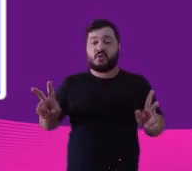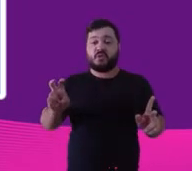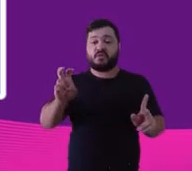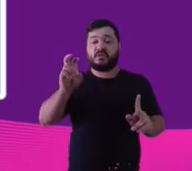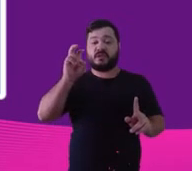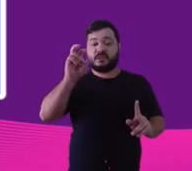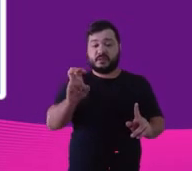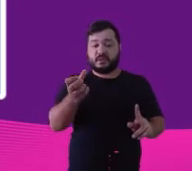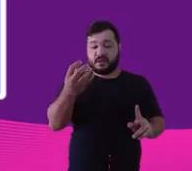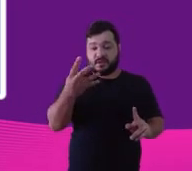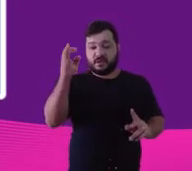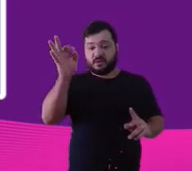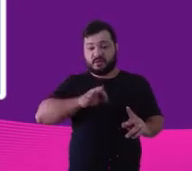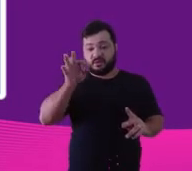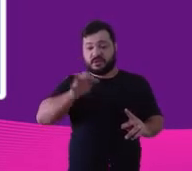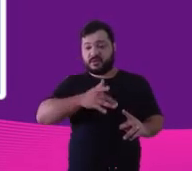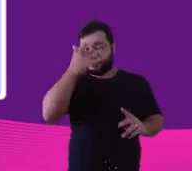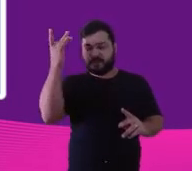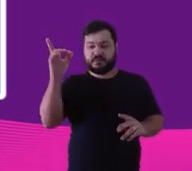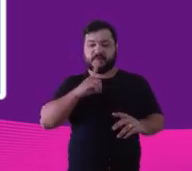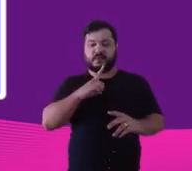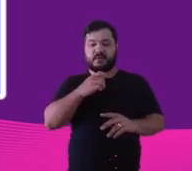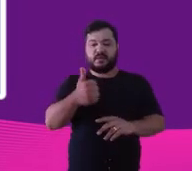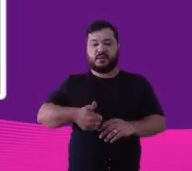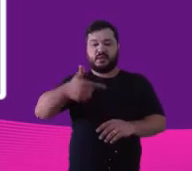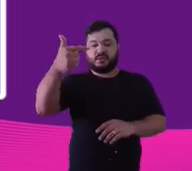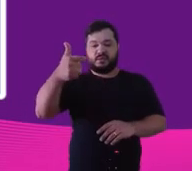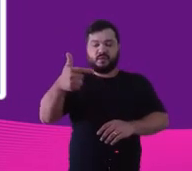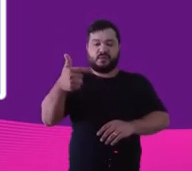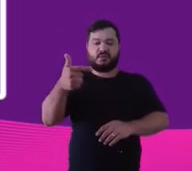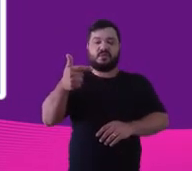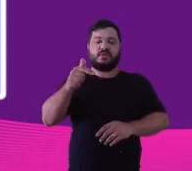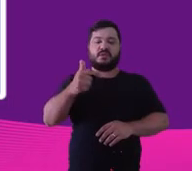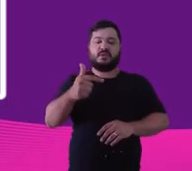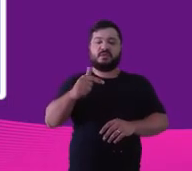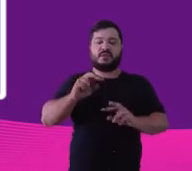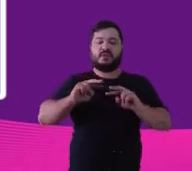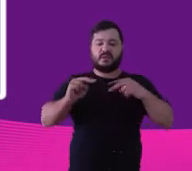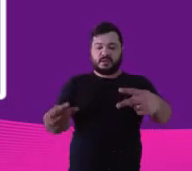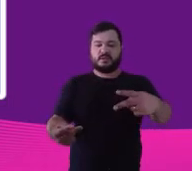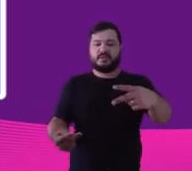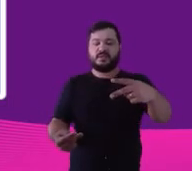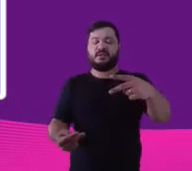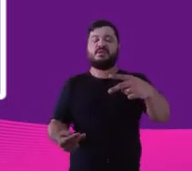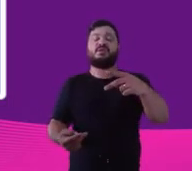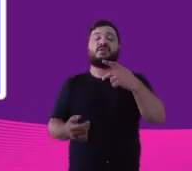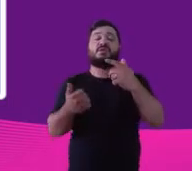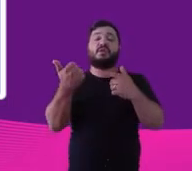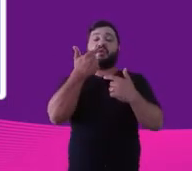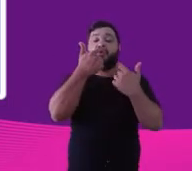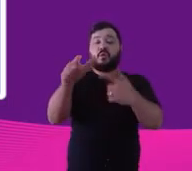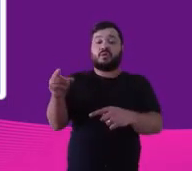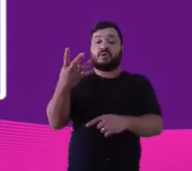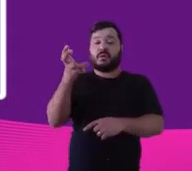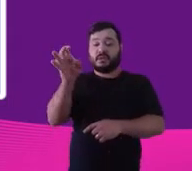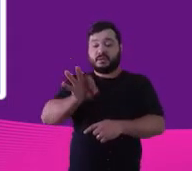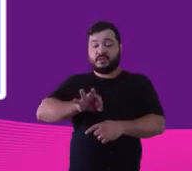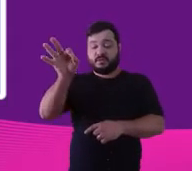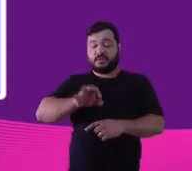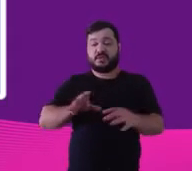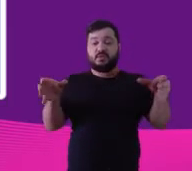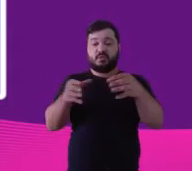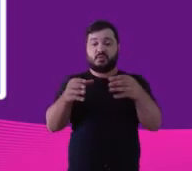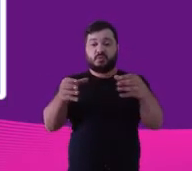54 por cento dos pacientes fizeram 12 ciclos de carne de e não transplantar e contra 45 porcento do